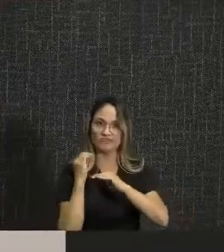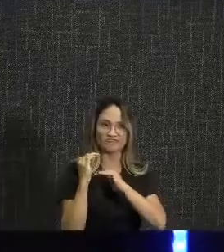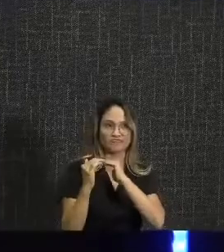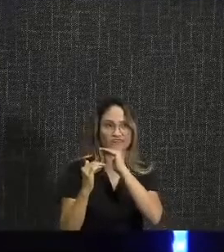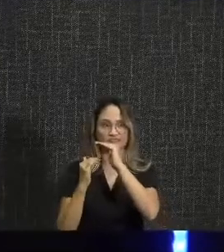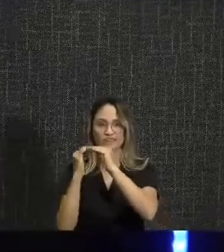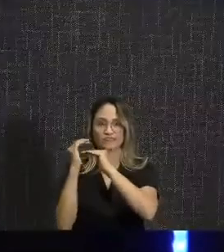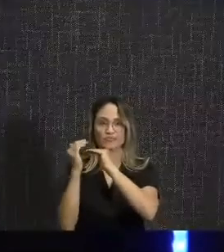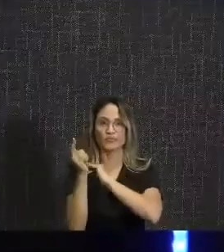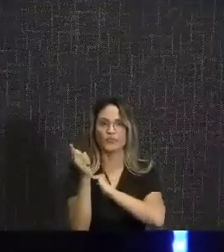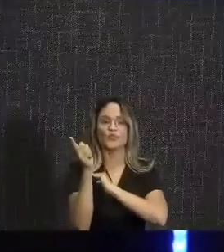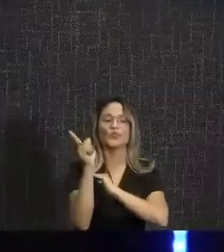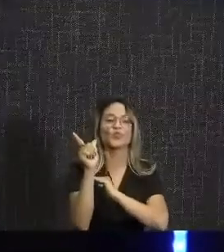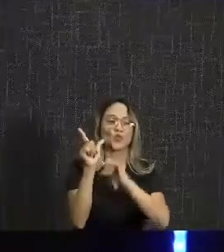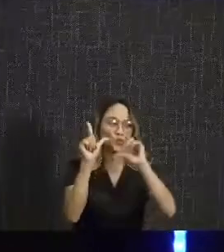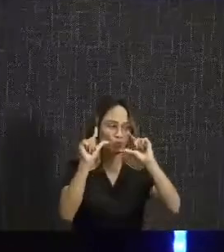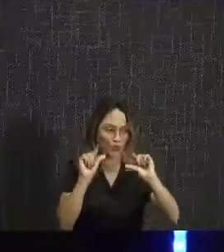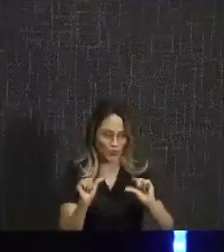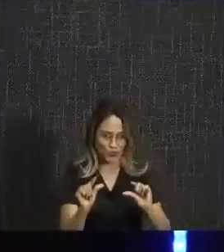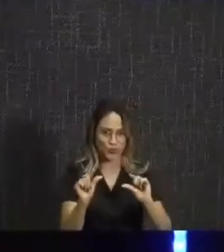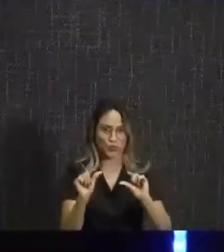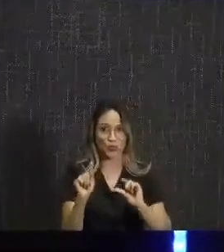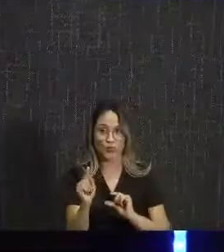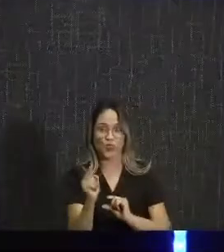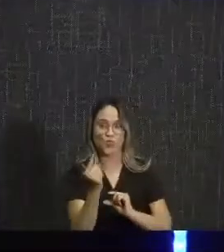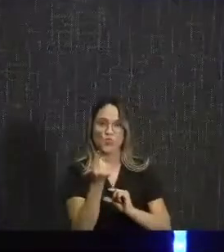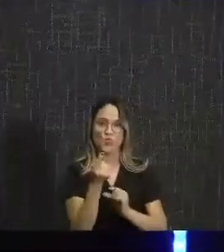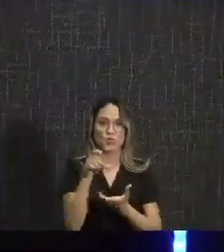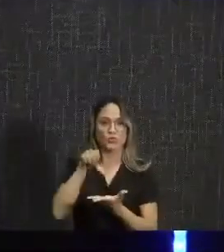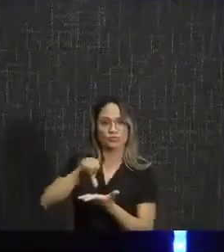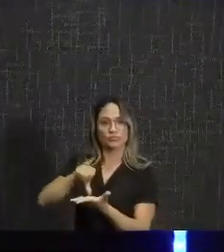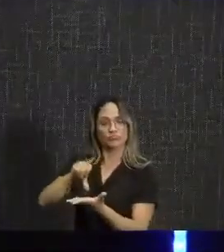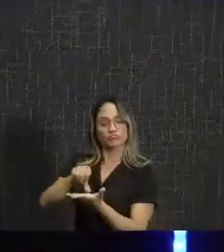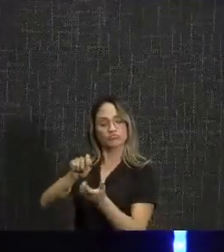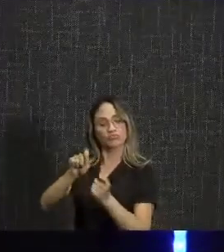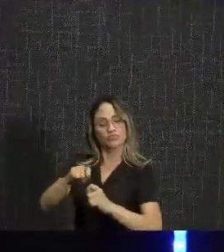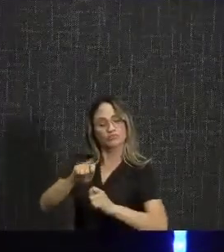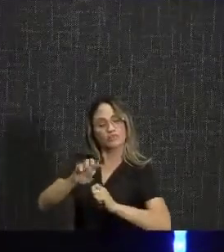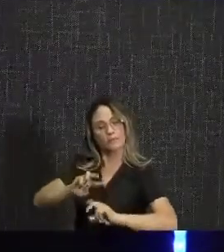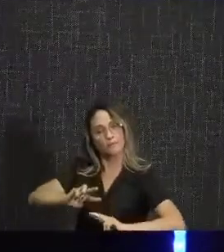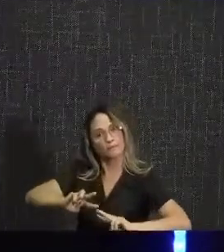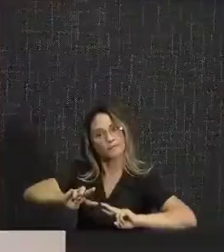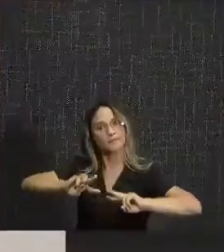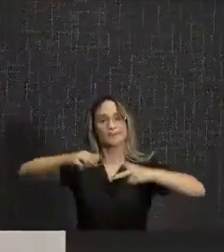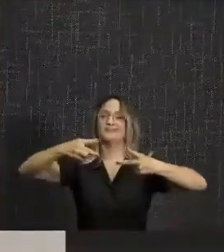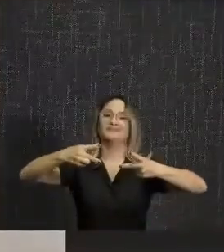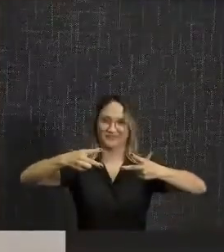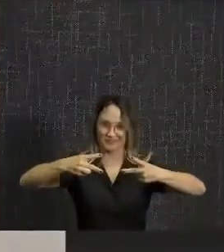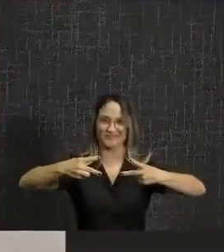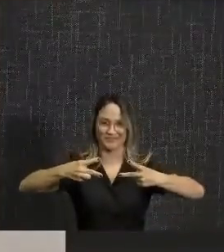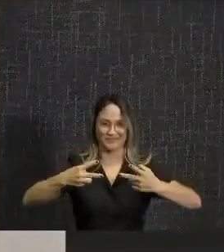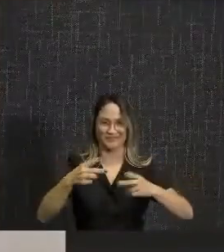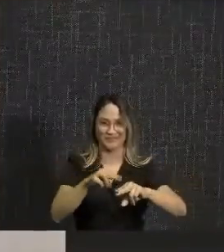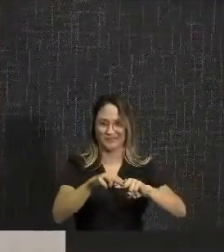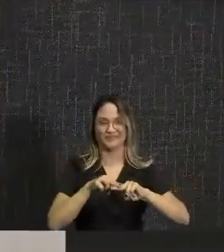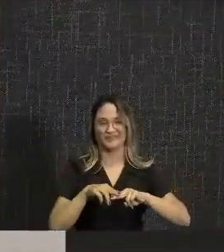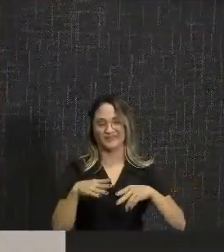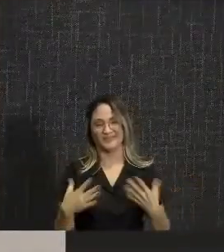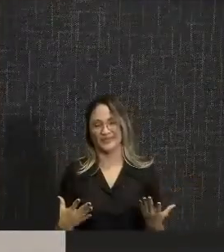outras pouco produtivas no mesmo setor, isso daí pode aumentar ainda mais, tá? Por conta que